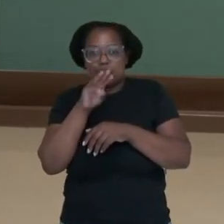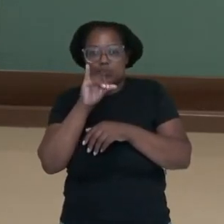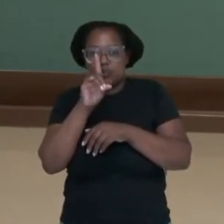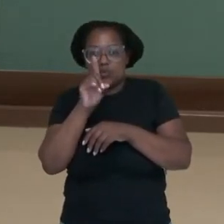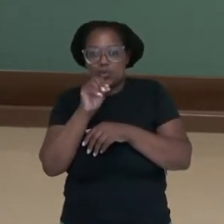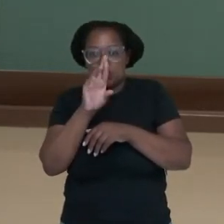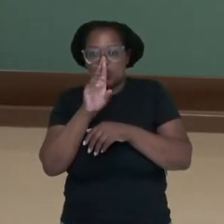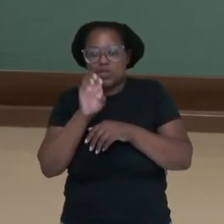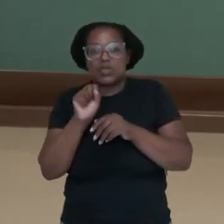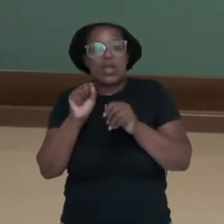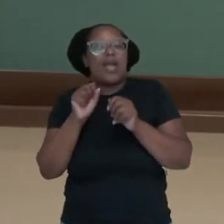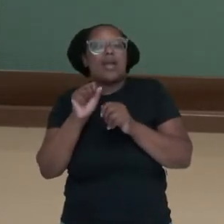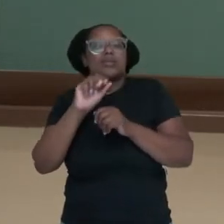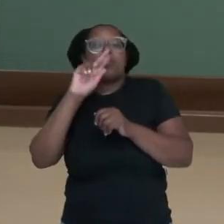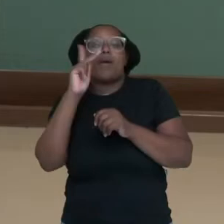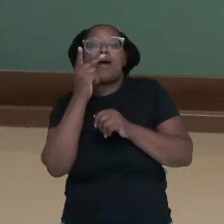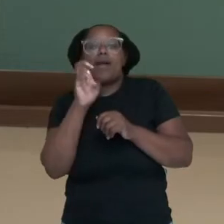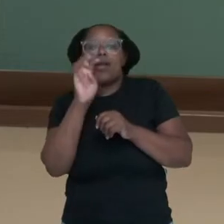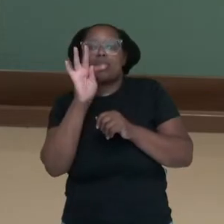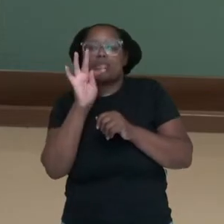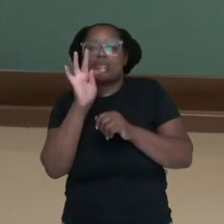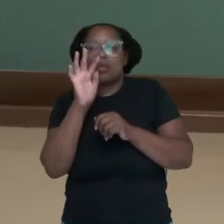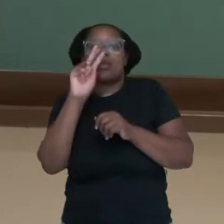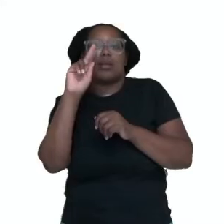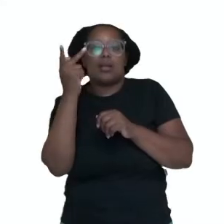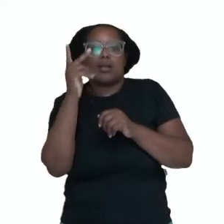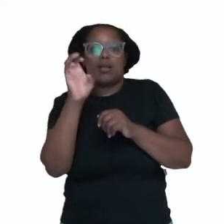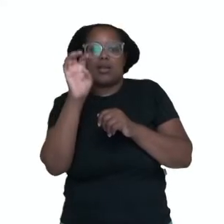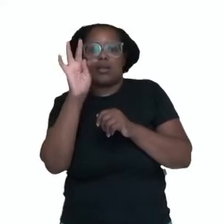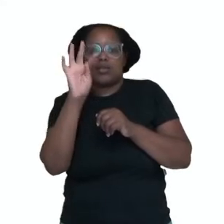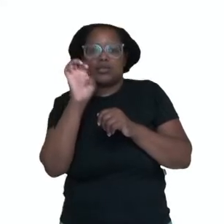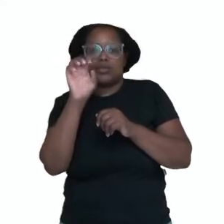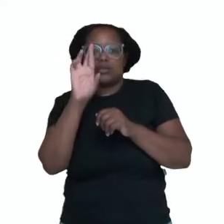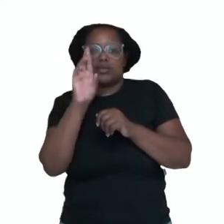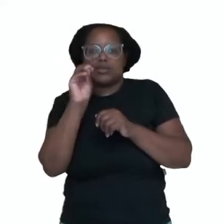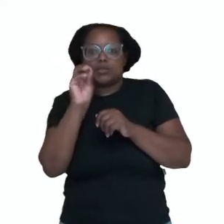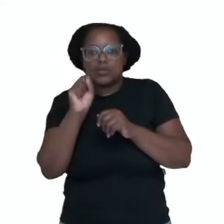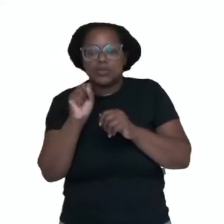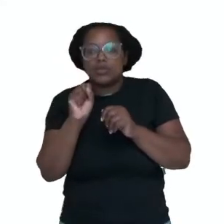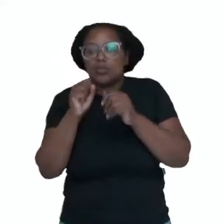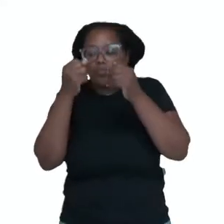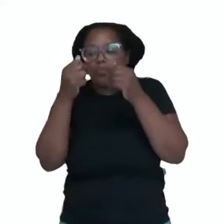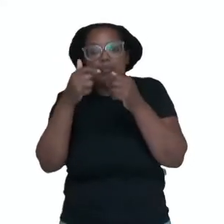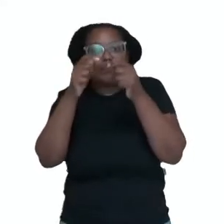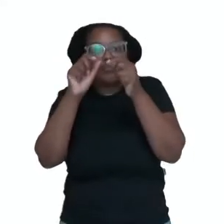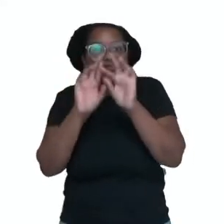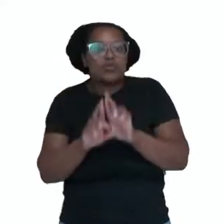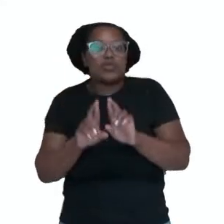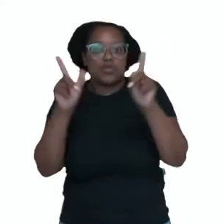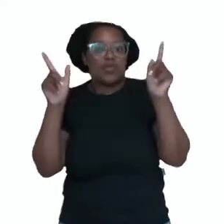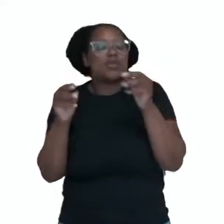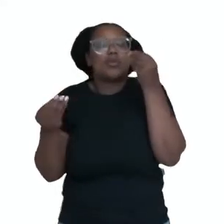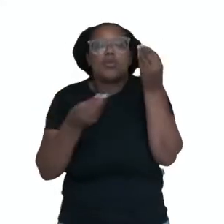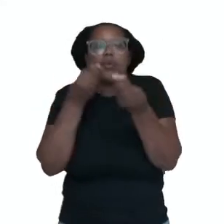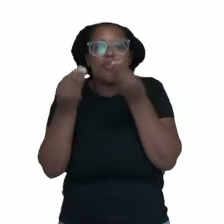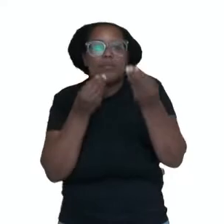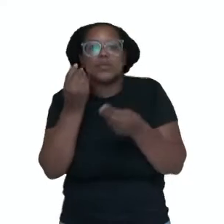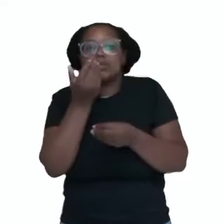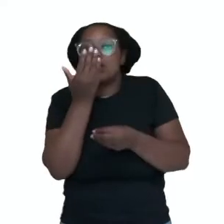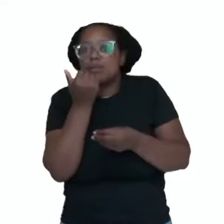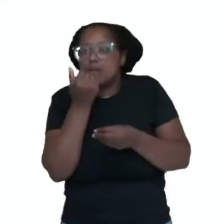Hétero, diferente. Trófos, a alimentação. A maneira deles se alimentarem é de uma outra maneira,